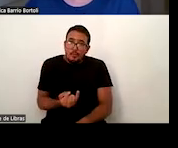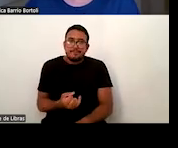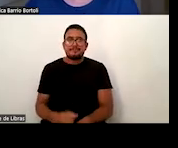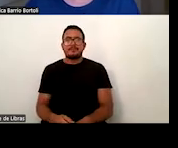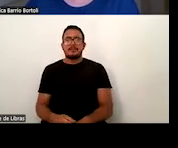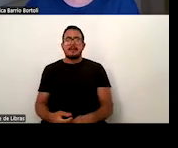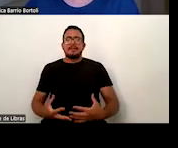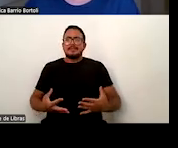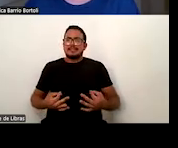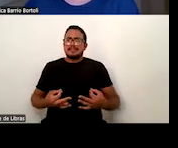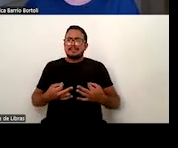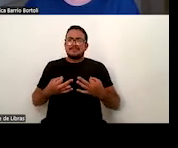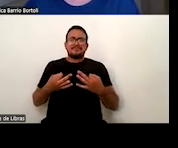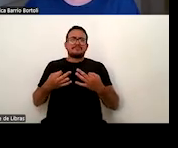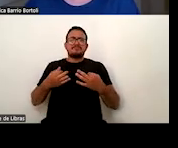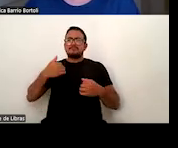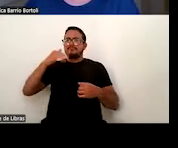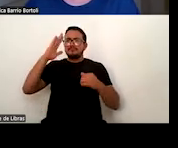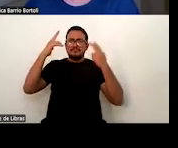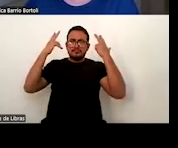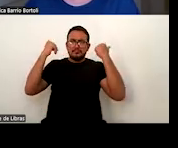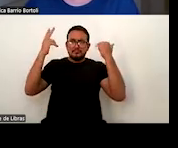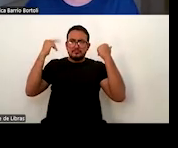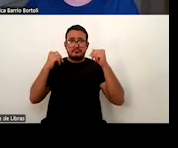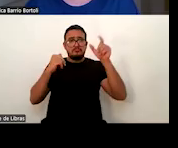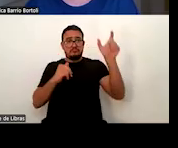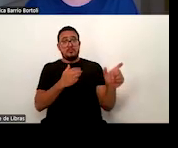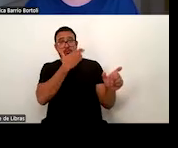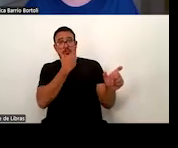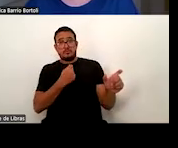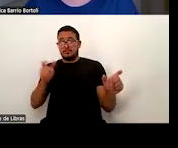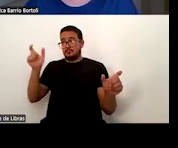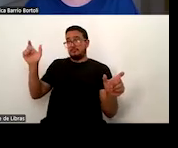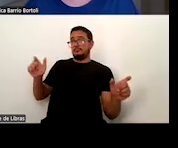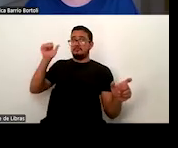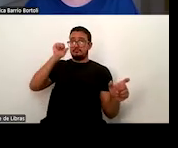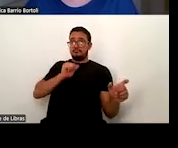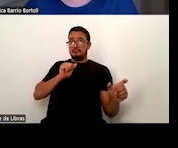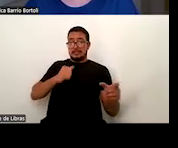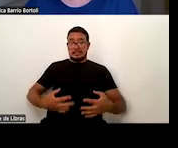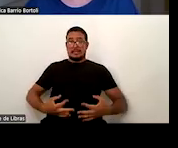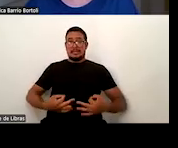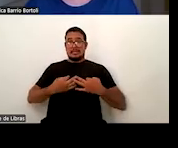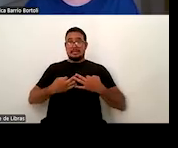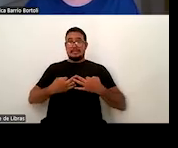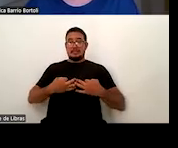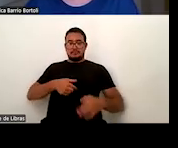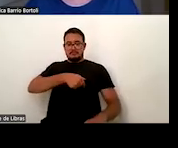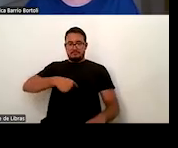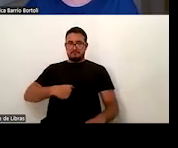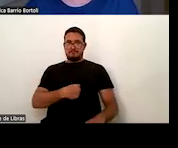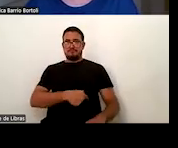no corpo hoje, para homens e para mulheres, a gente percebe que o câncer de colo retal ele vem em segundo lugar.